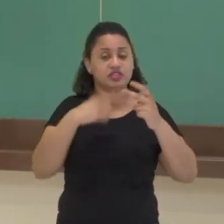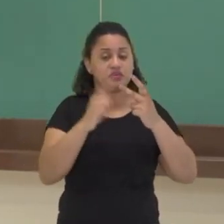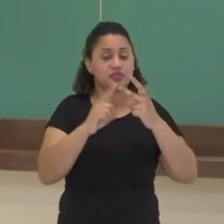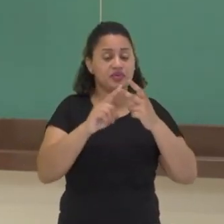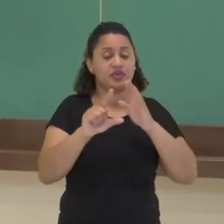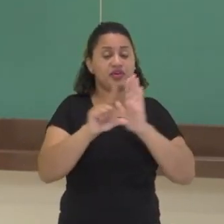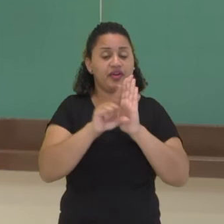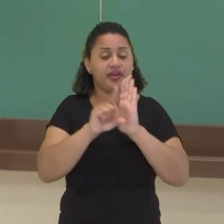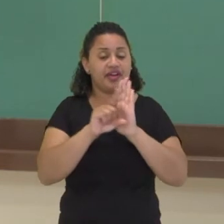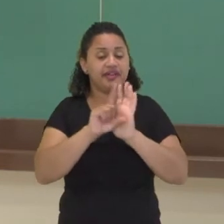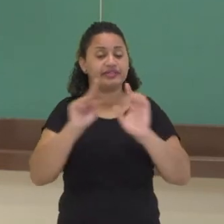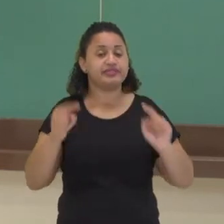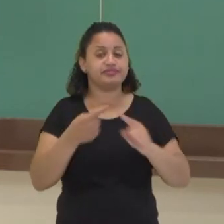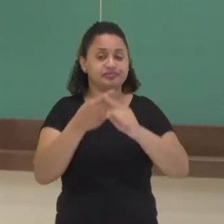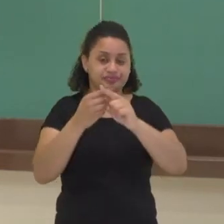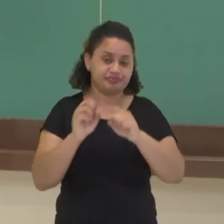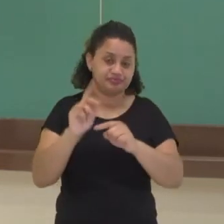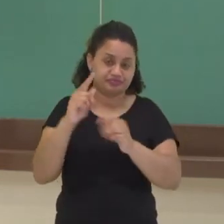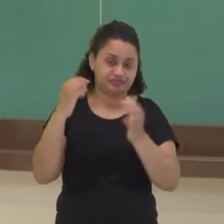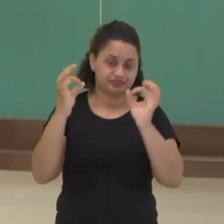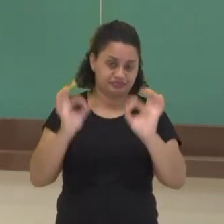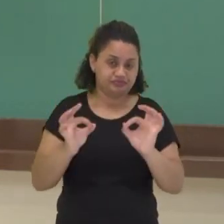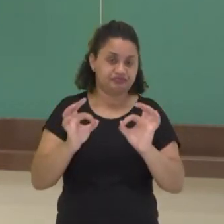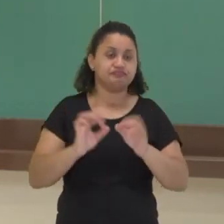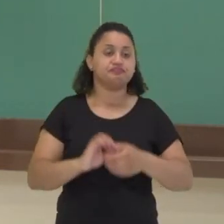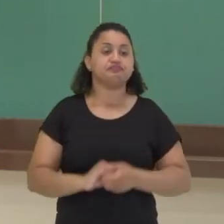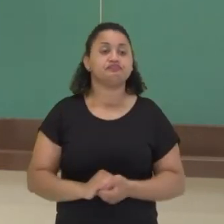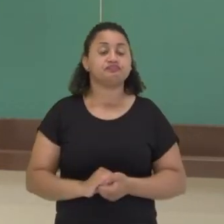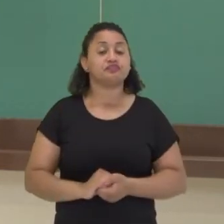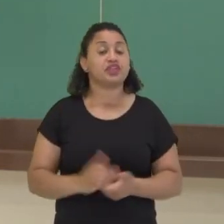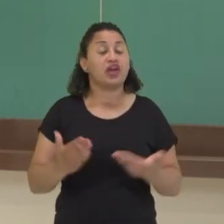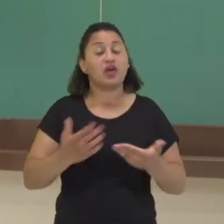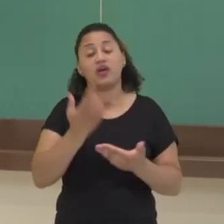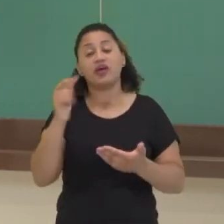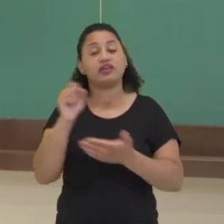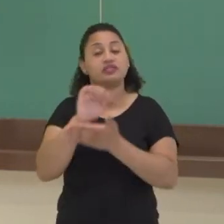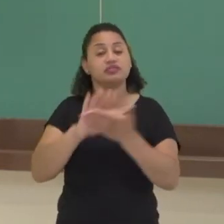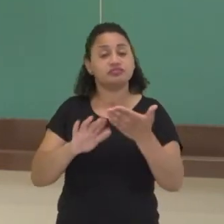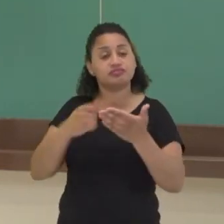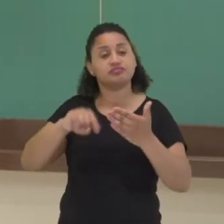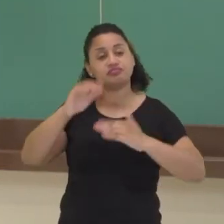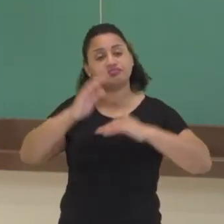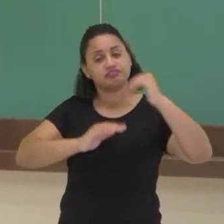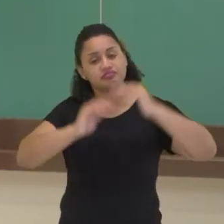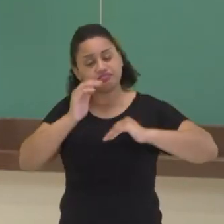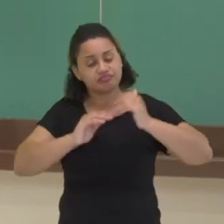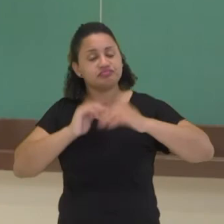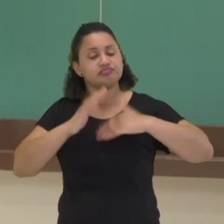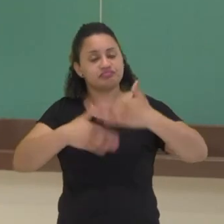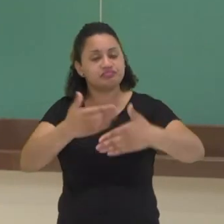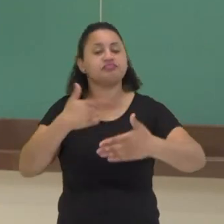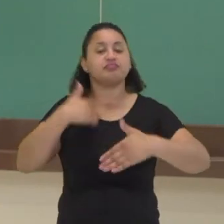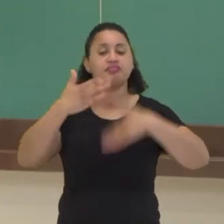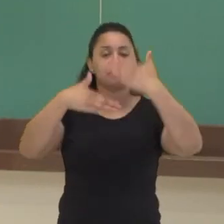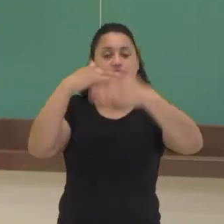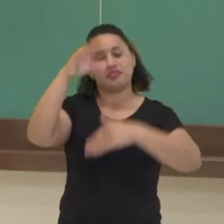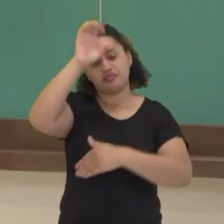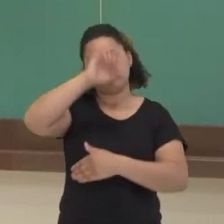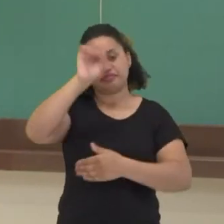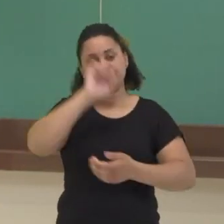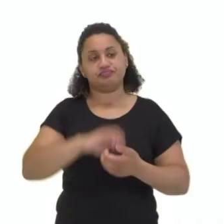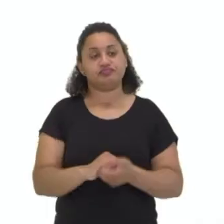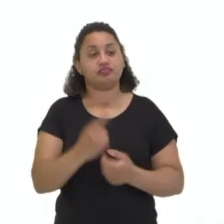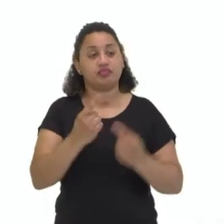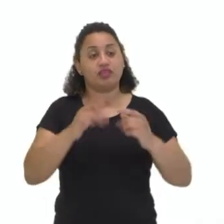de 3, certo? Vamos fazer mais um exercício aí para a gente carimbar o nosso aprendizado. Qual é a área